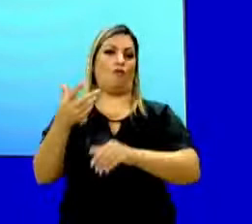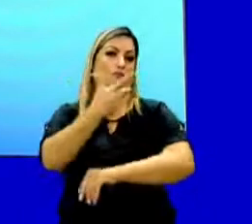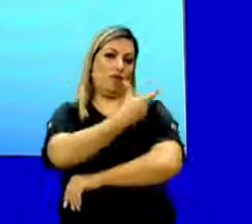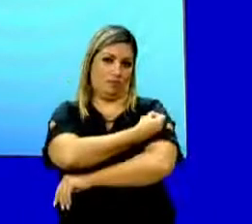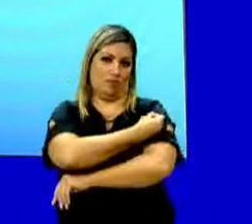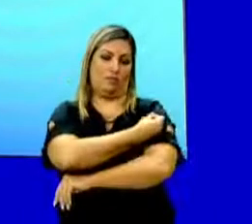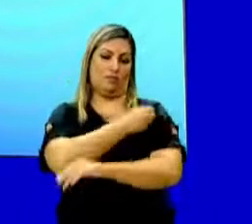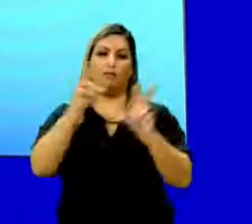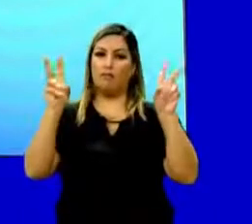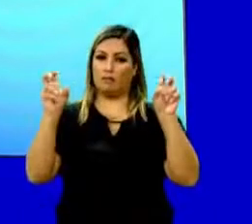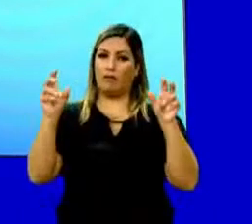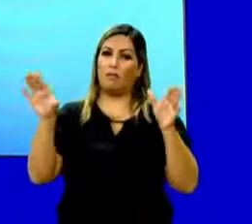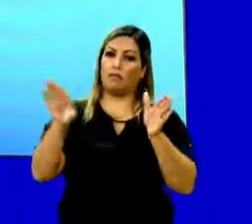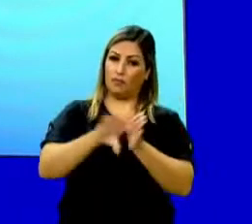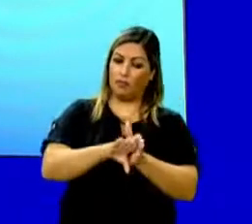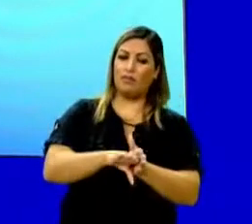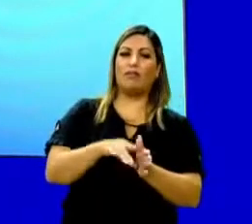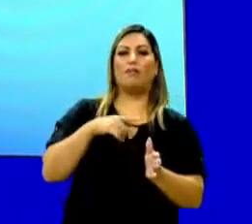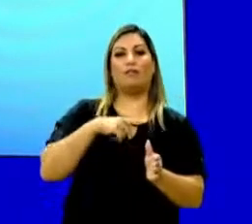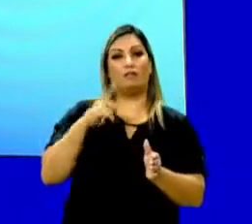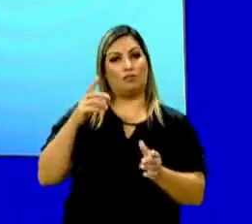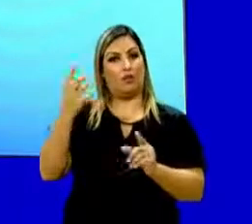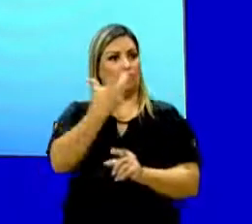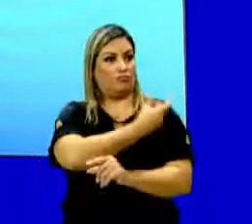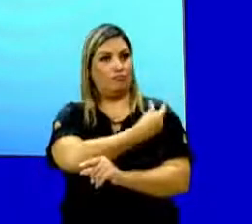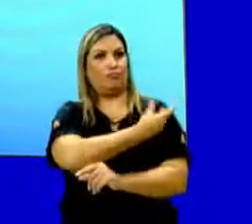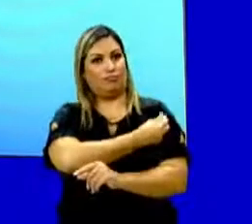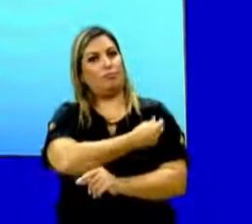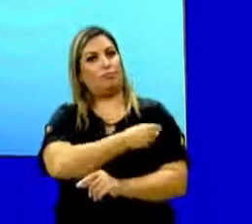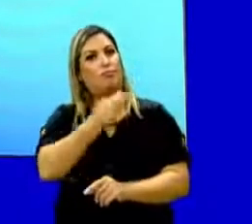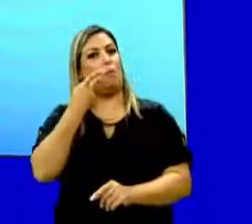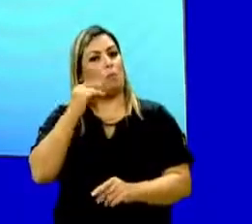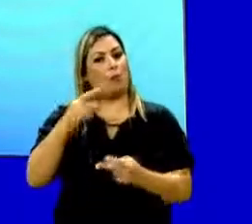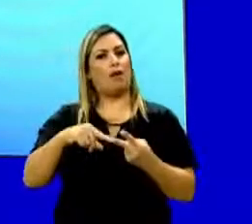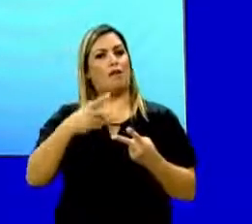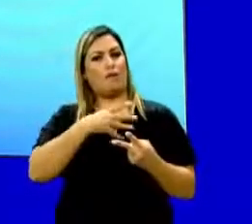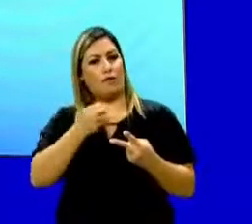vacina que está chegando e que está já imunizando